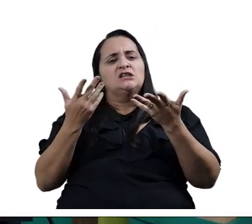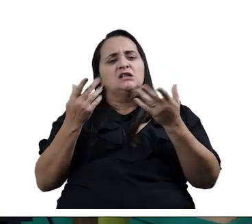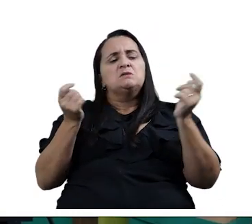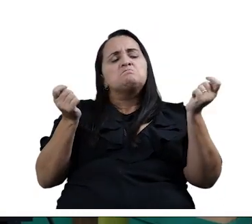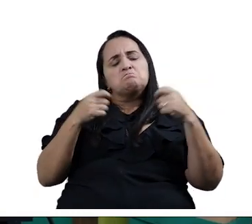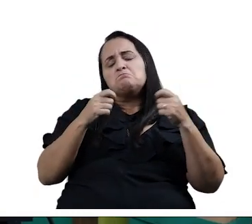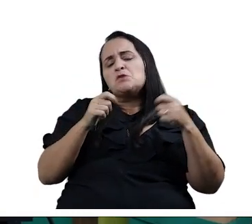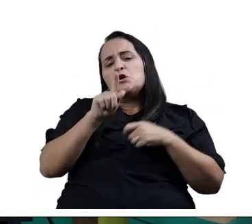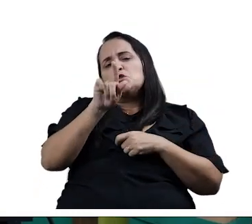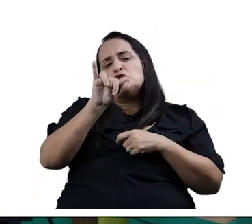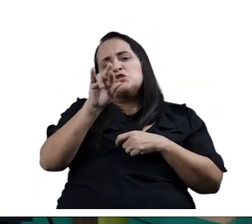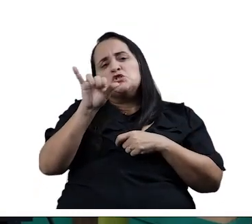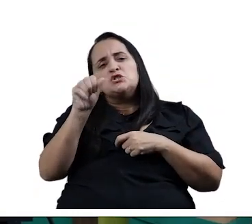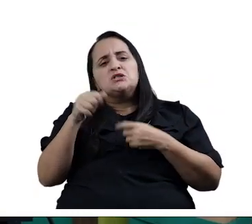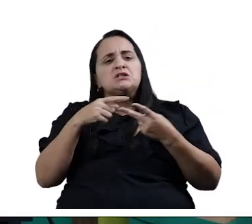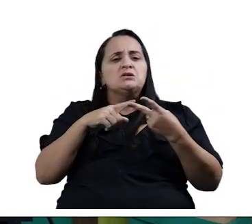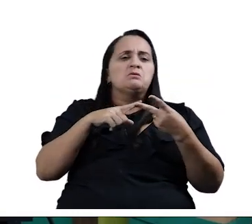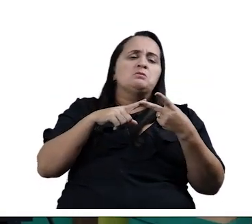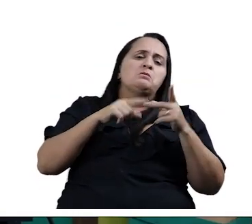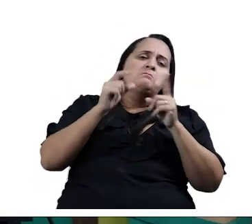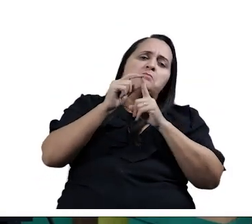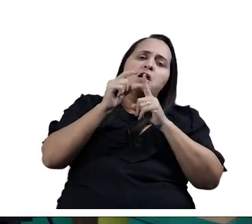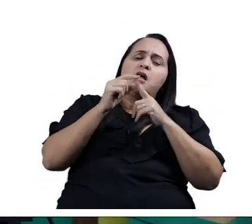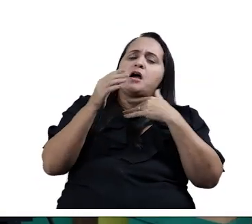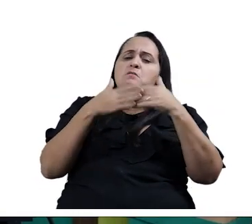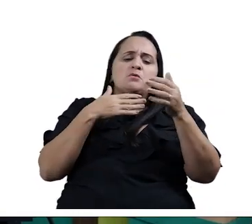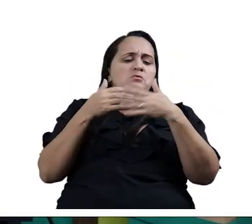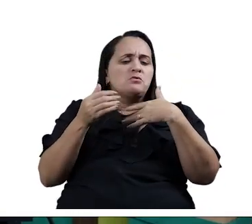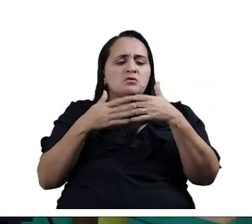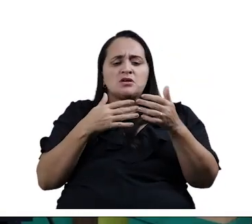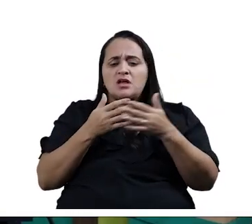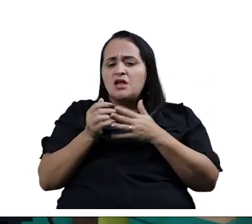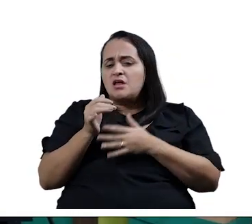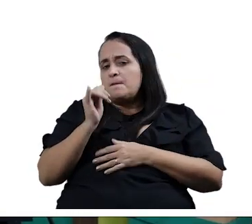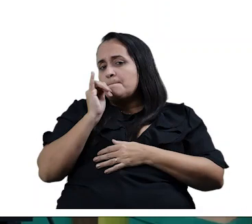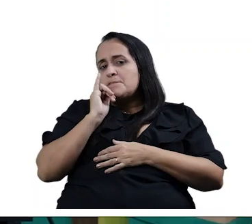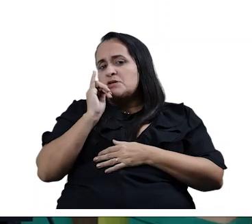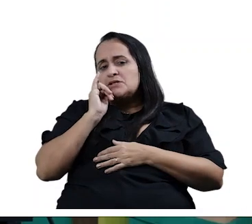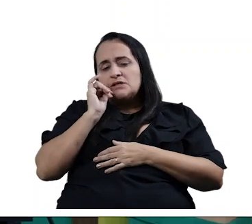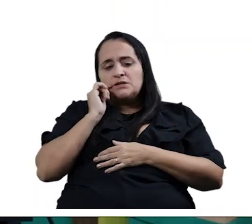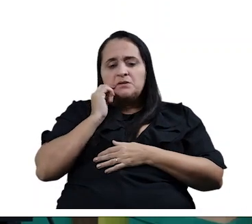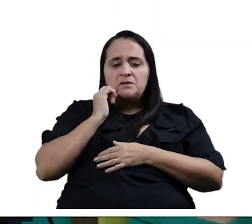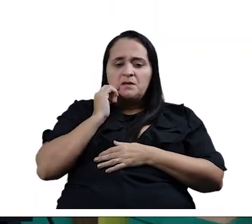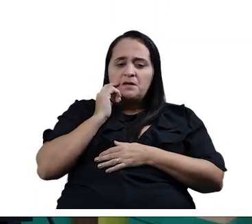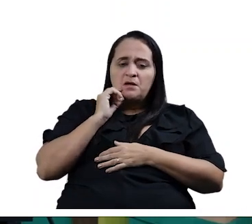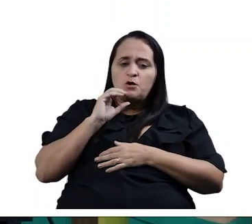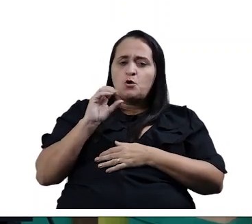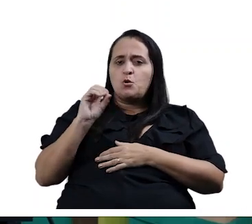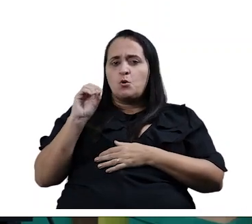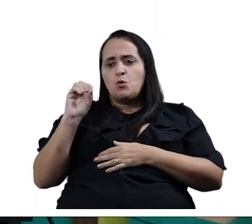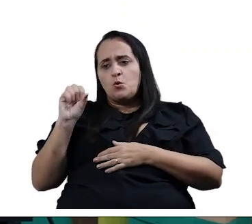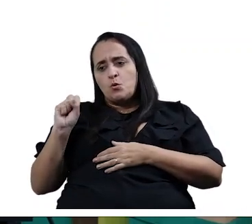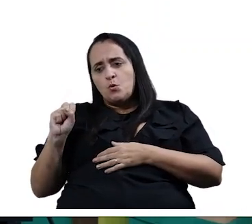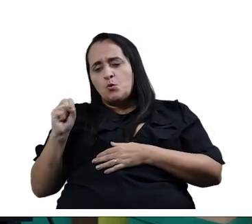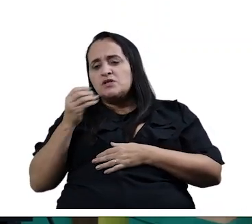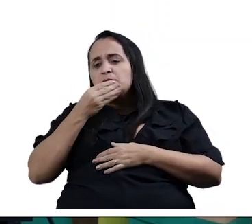a concordância, né? Por exemplo, os meninos estão no parque. Se ele quiser,